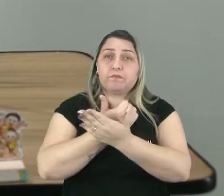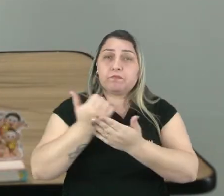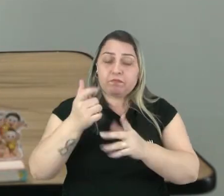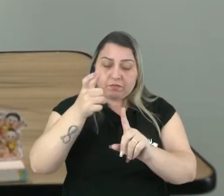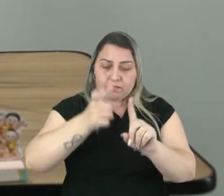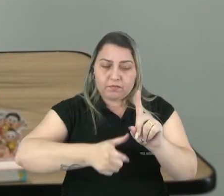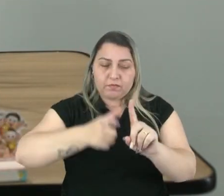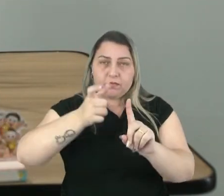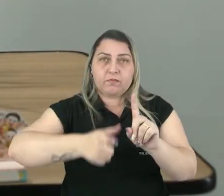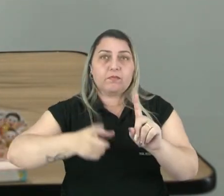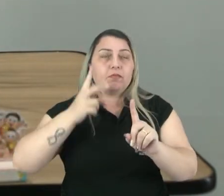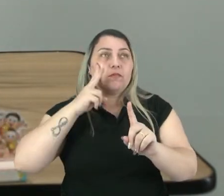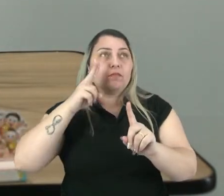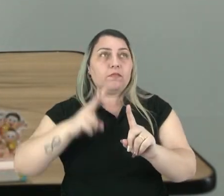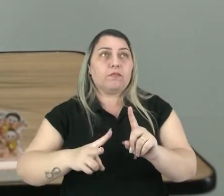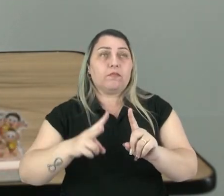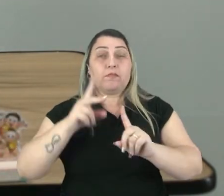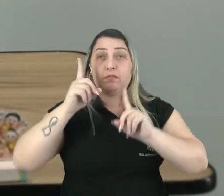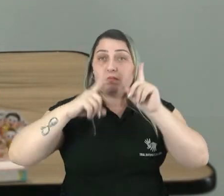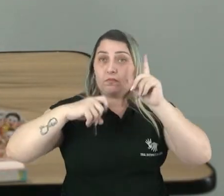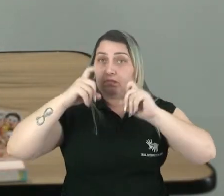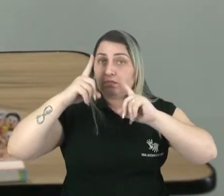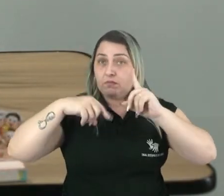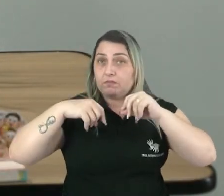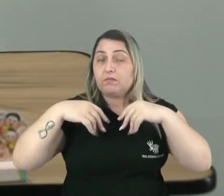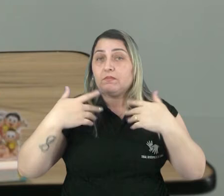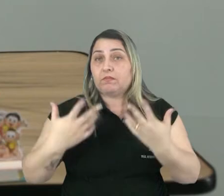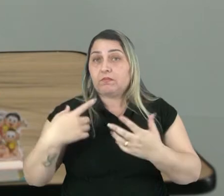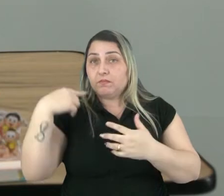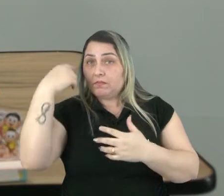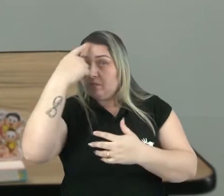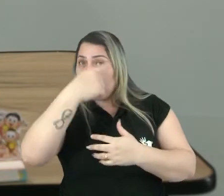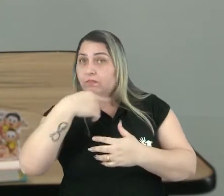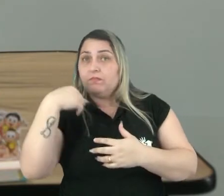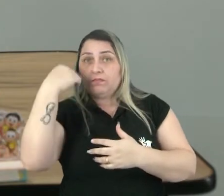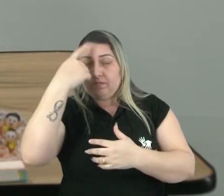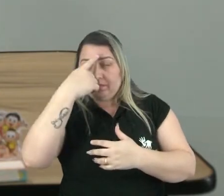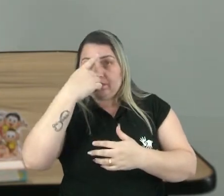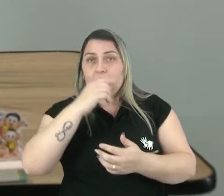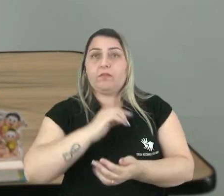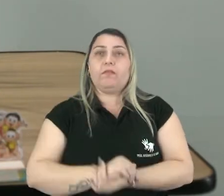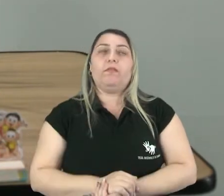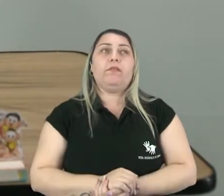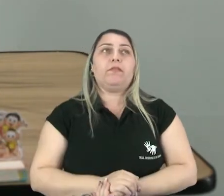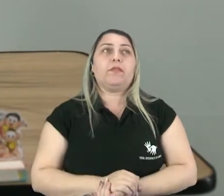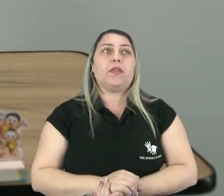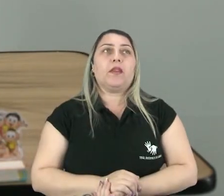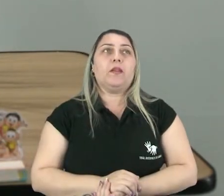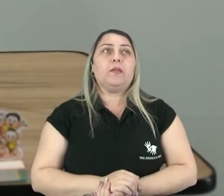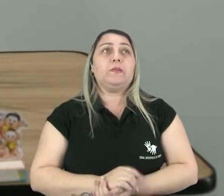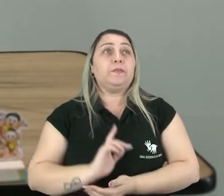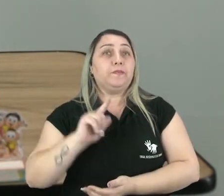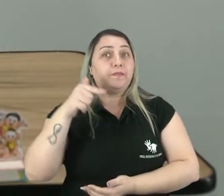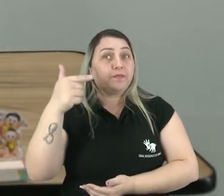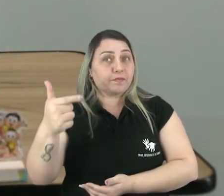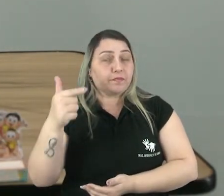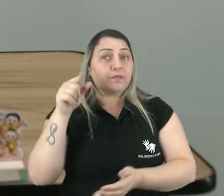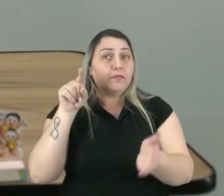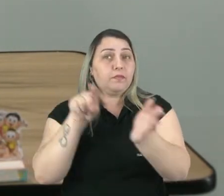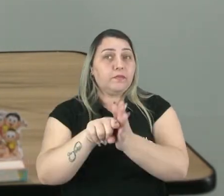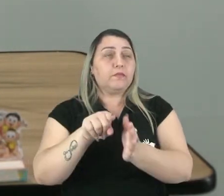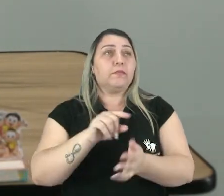personagem, observando a expressão do seu rosto. Vamos para mais um